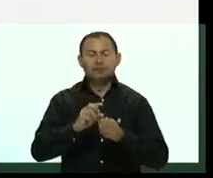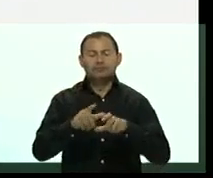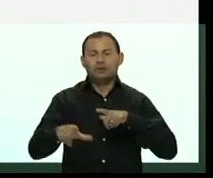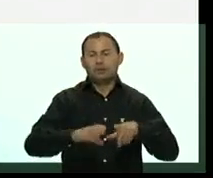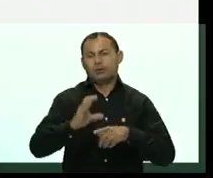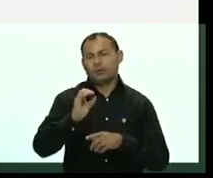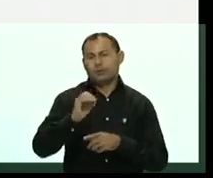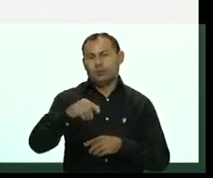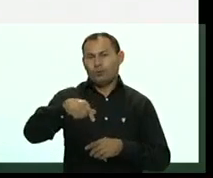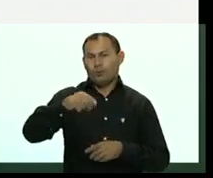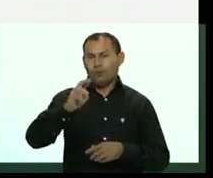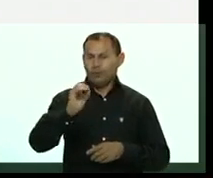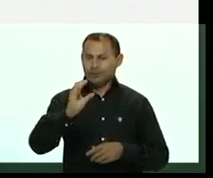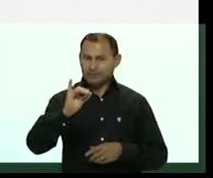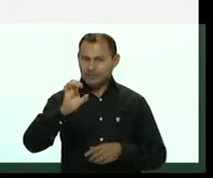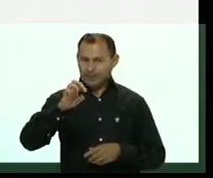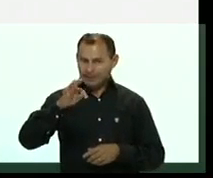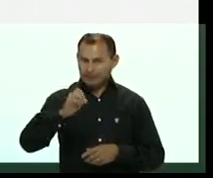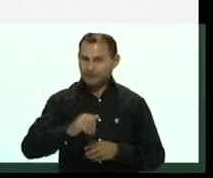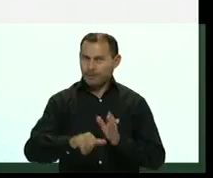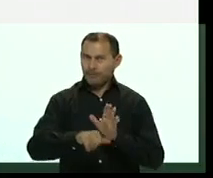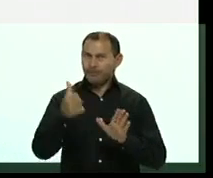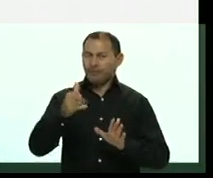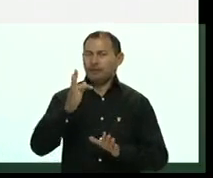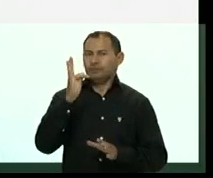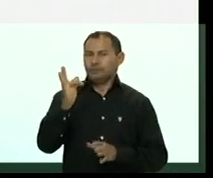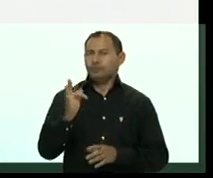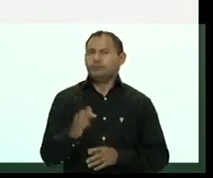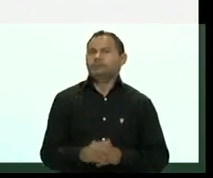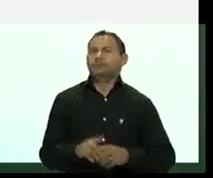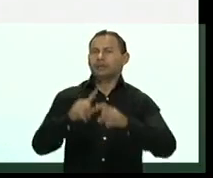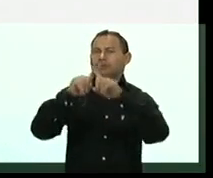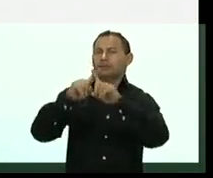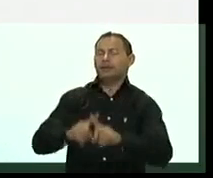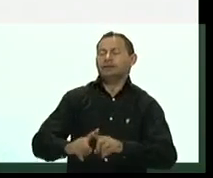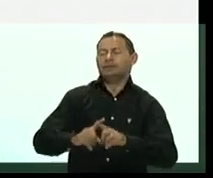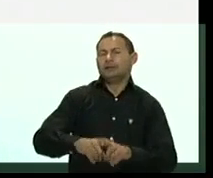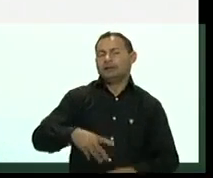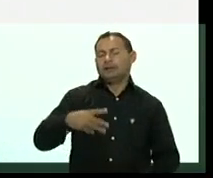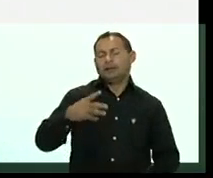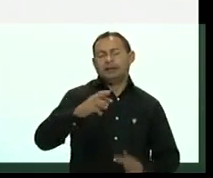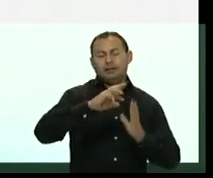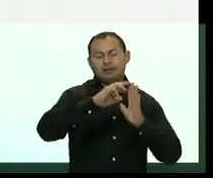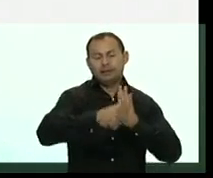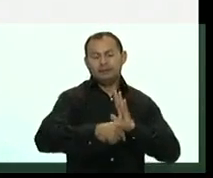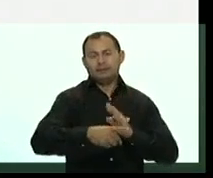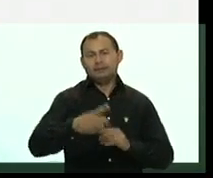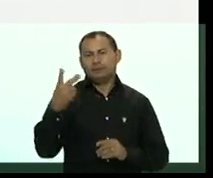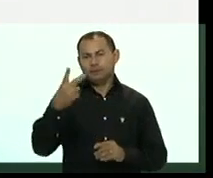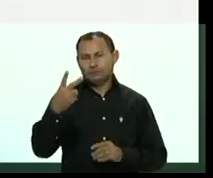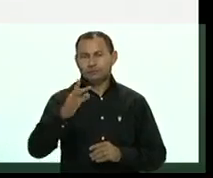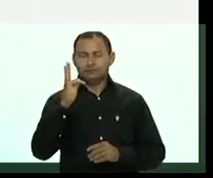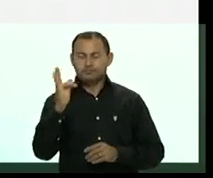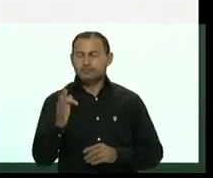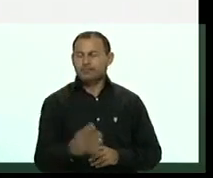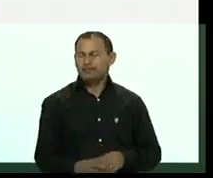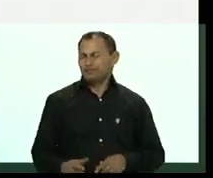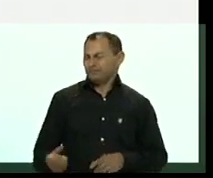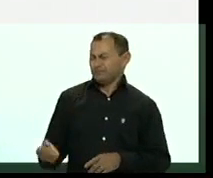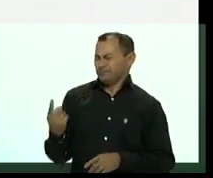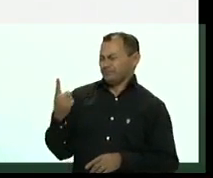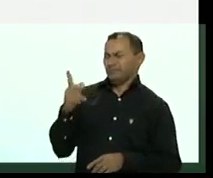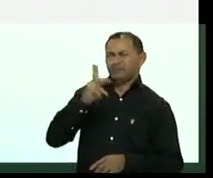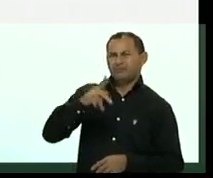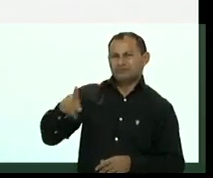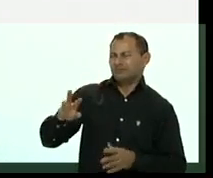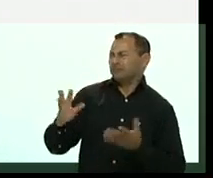tá? Mais a primeira função vezes a derivada da segunda função. Ai, professora, o que